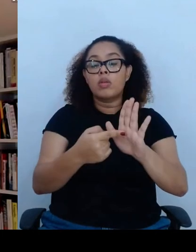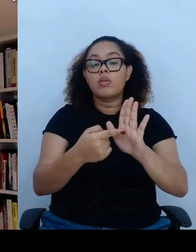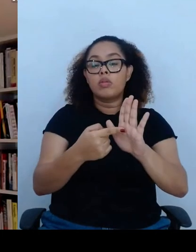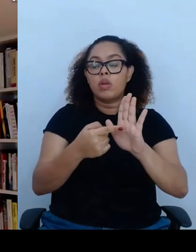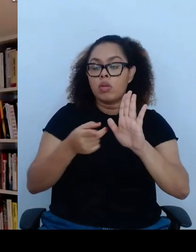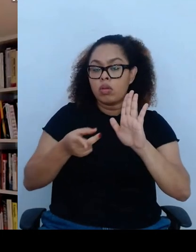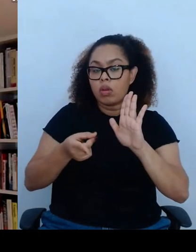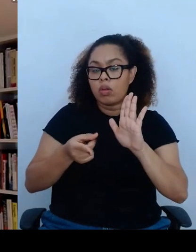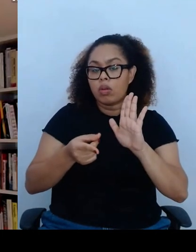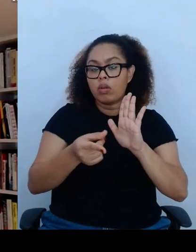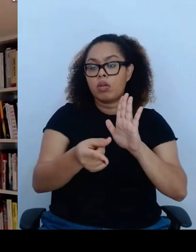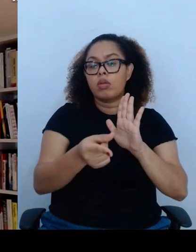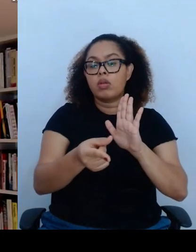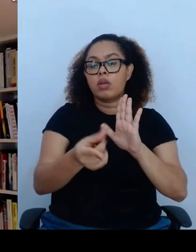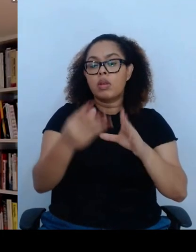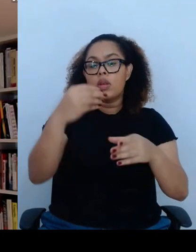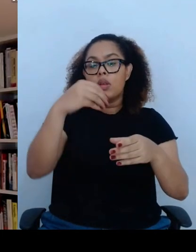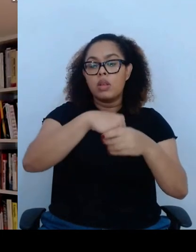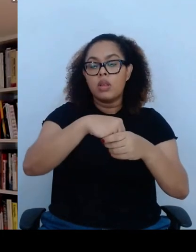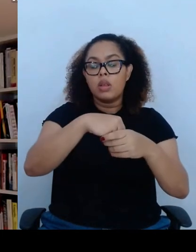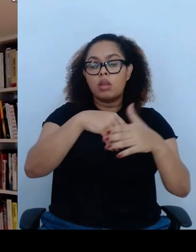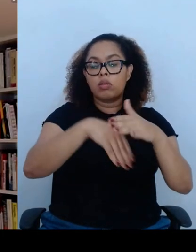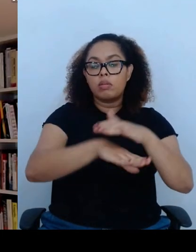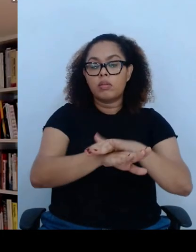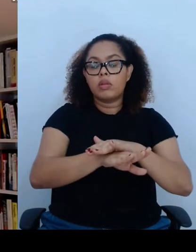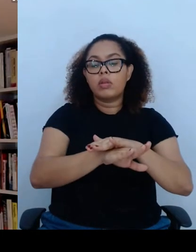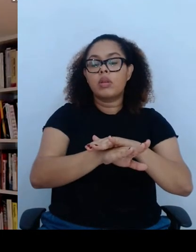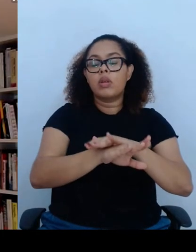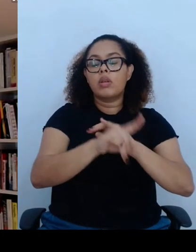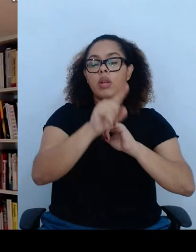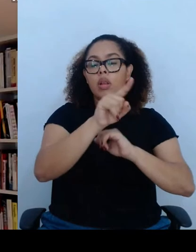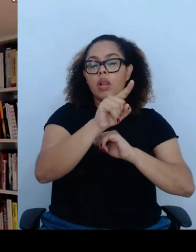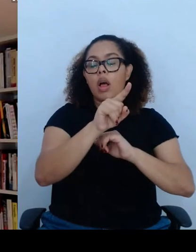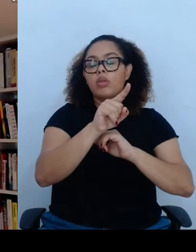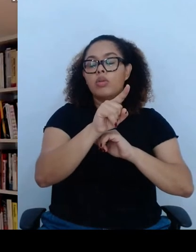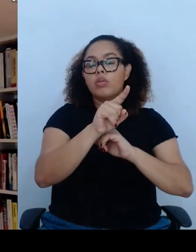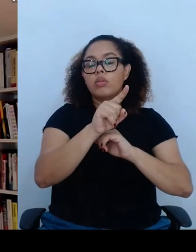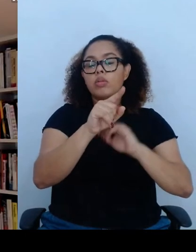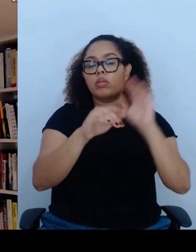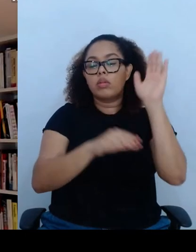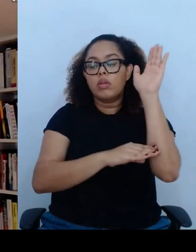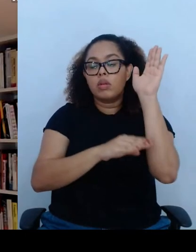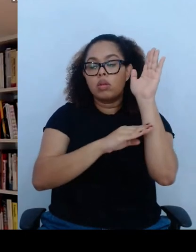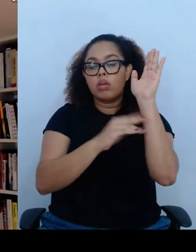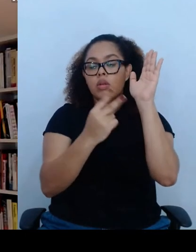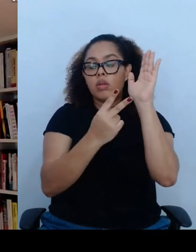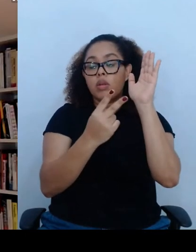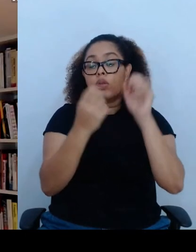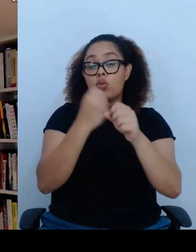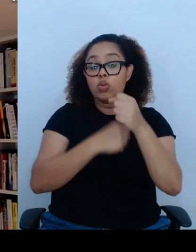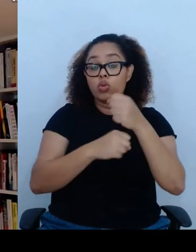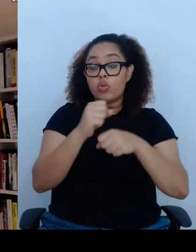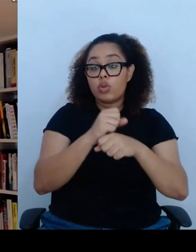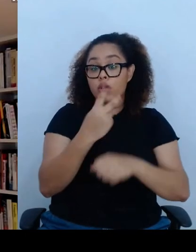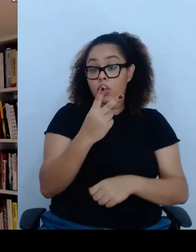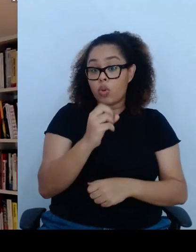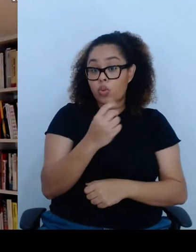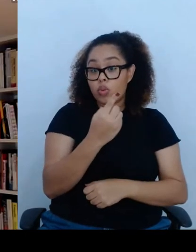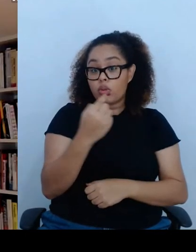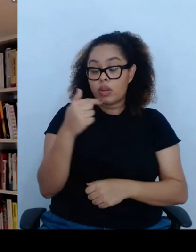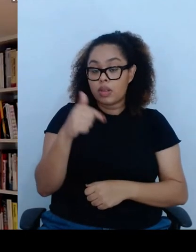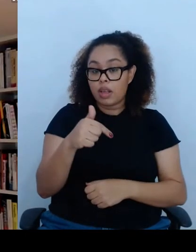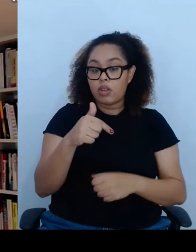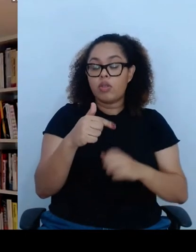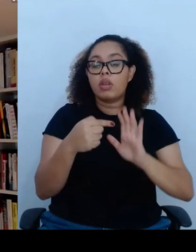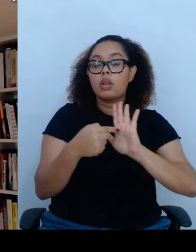no Acervo do segundo andar em 2017 enfim em todo esse contexto amostra do bacon